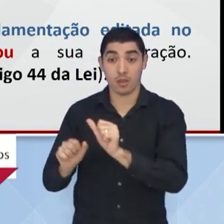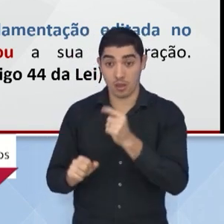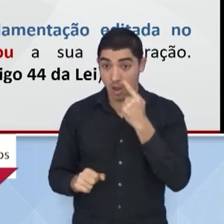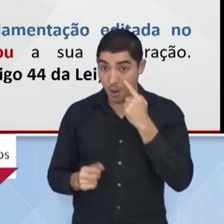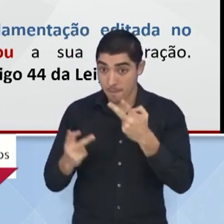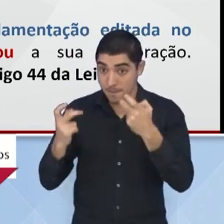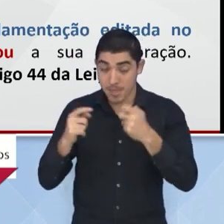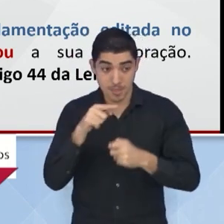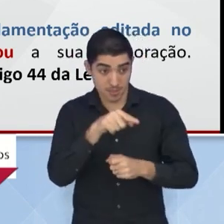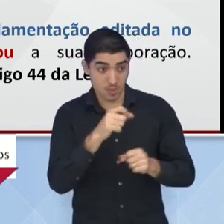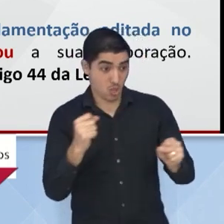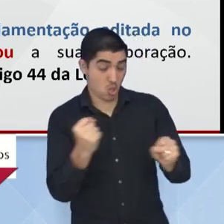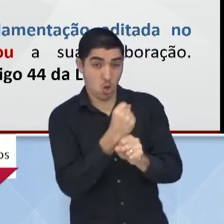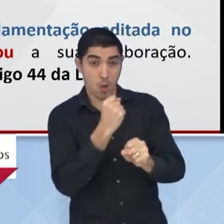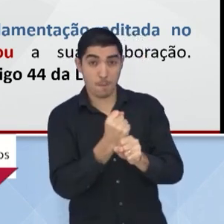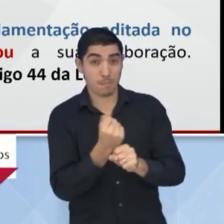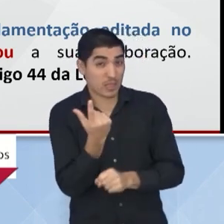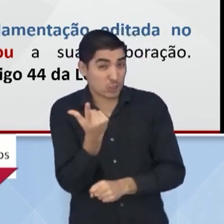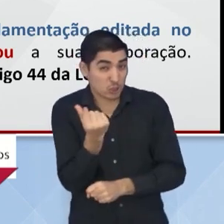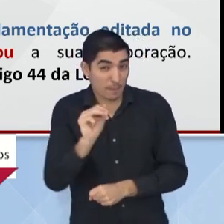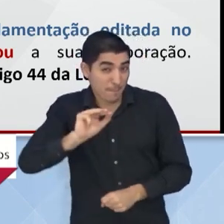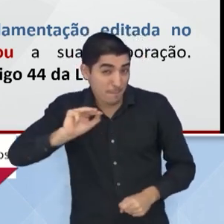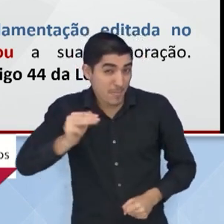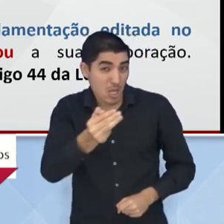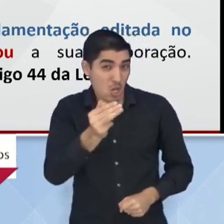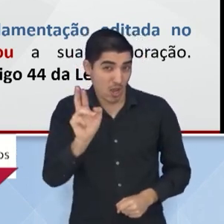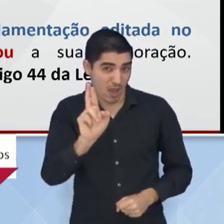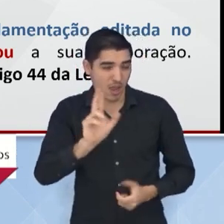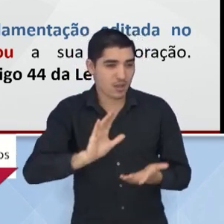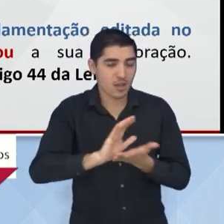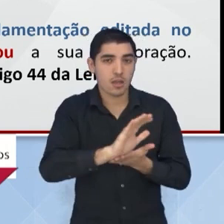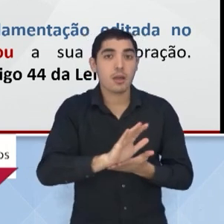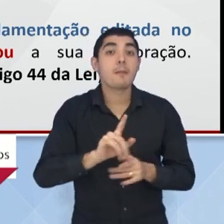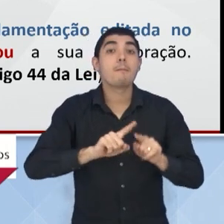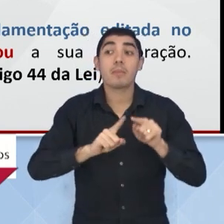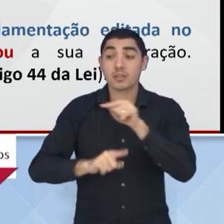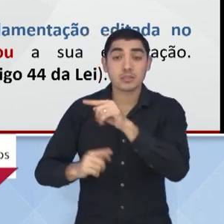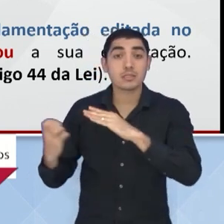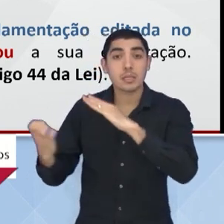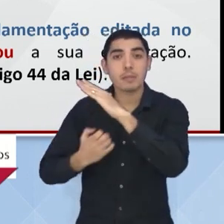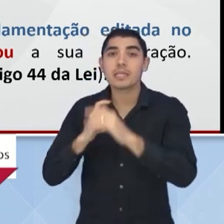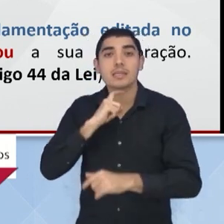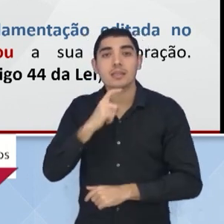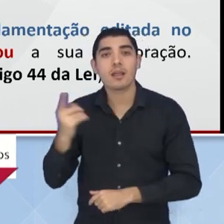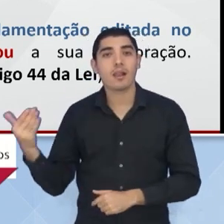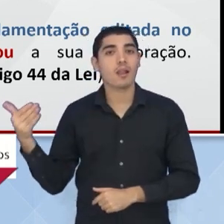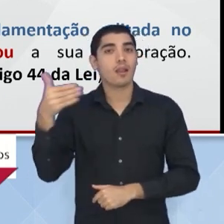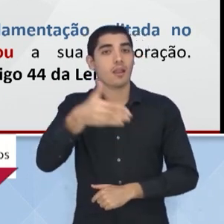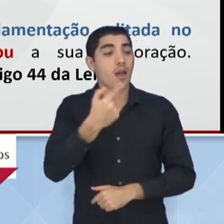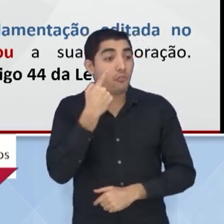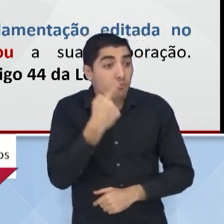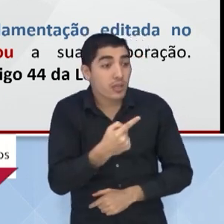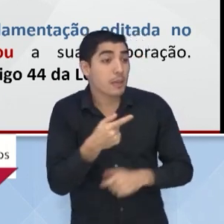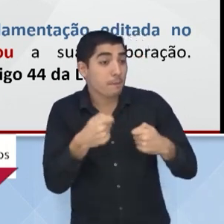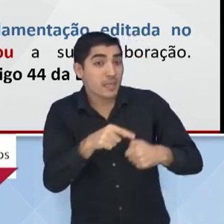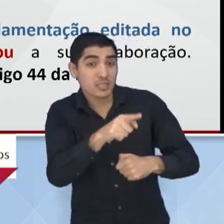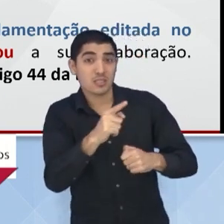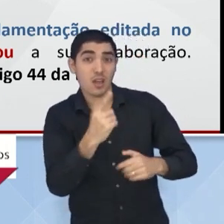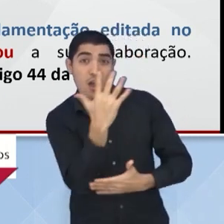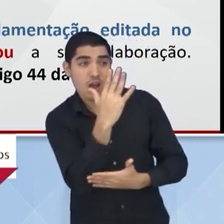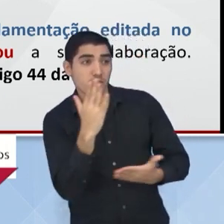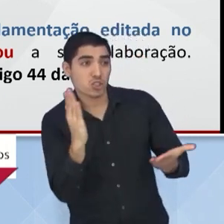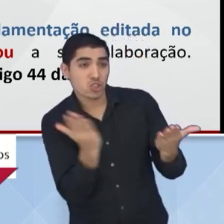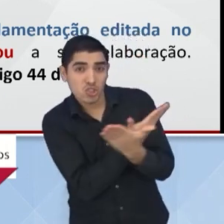habitacional de milhões de reais e ninguém dessa empresa foi lá ver o terreno para ver se precisava remover a vegetação nativa fazer